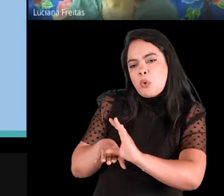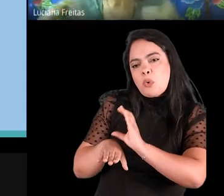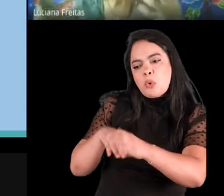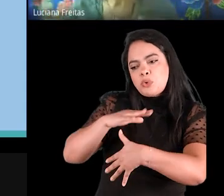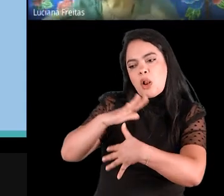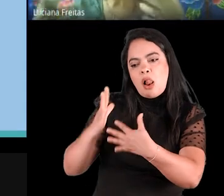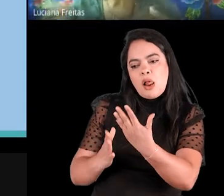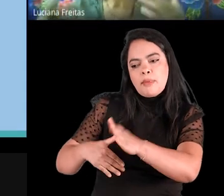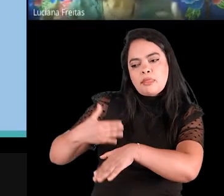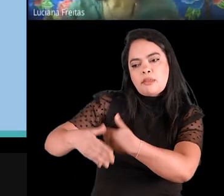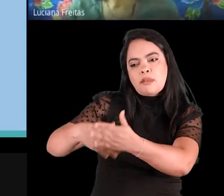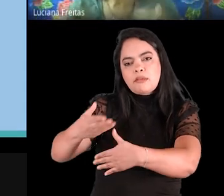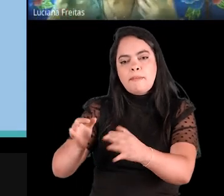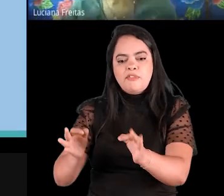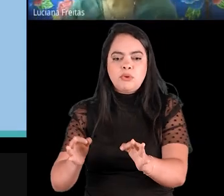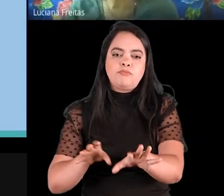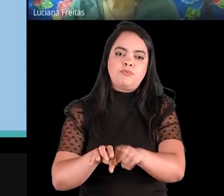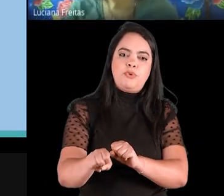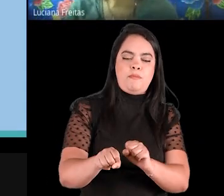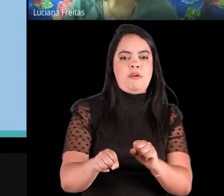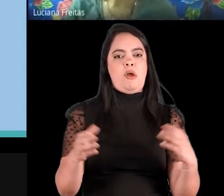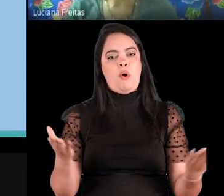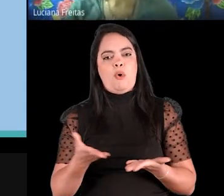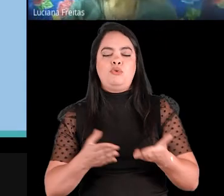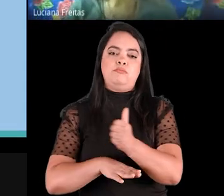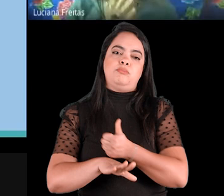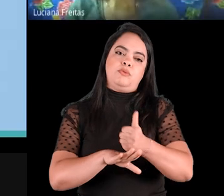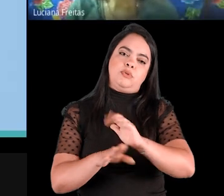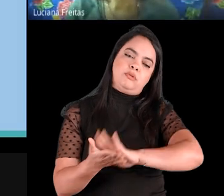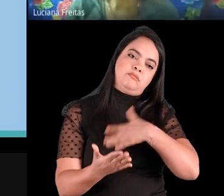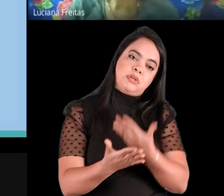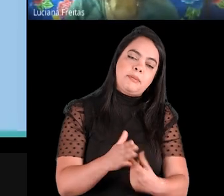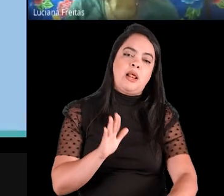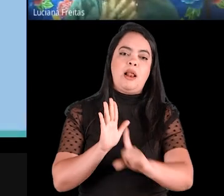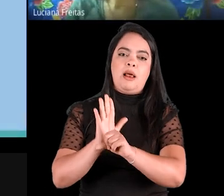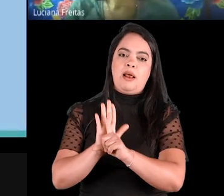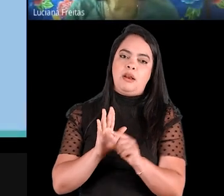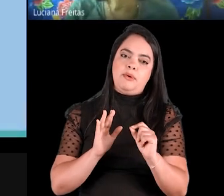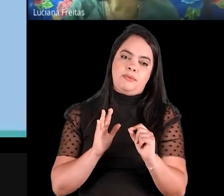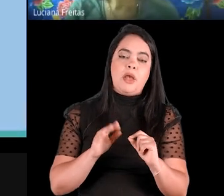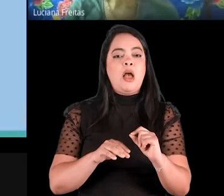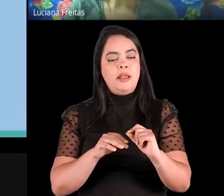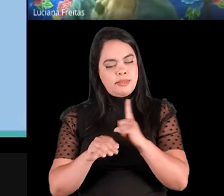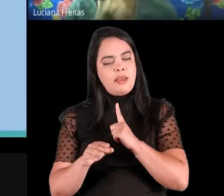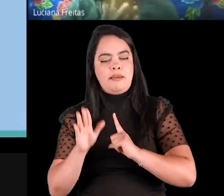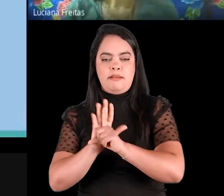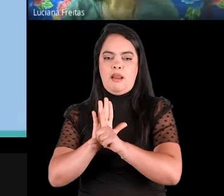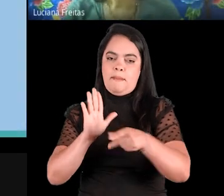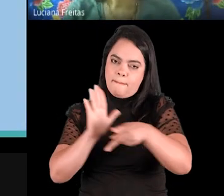se aperfeiçoando, né, formando e se tornou um intérprete. Então, a profissão está